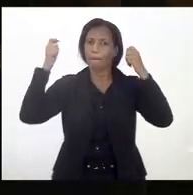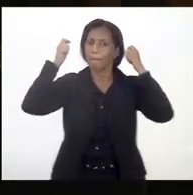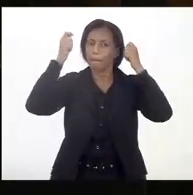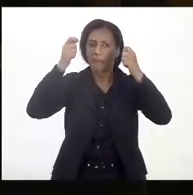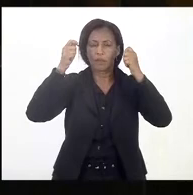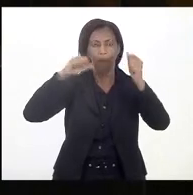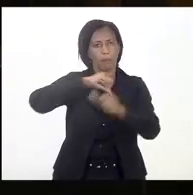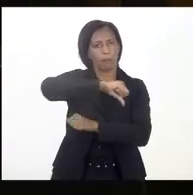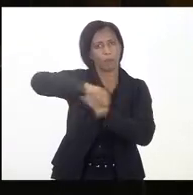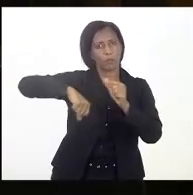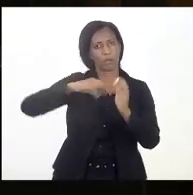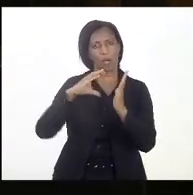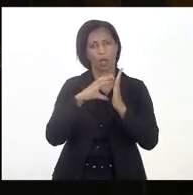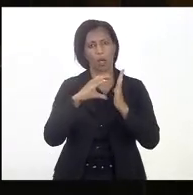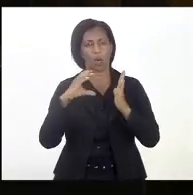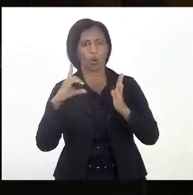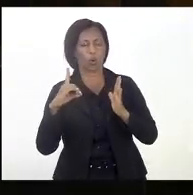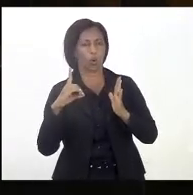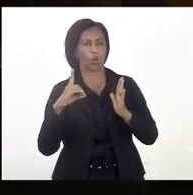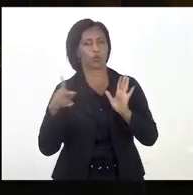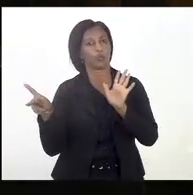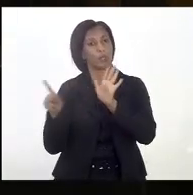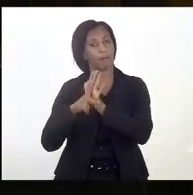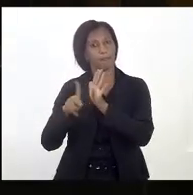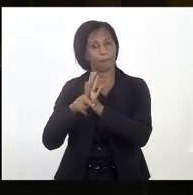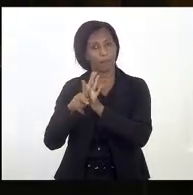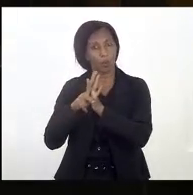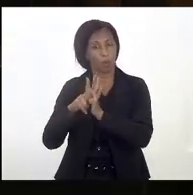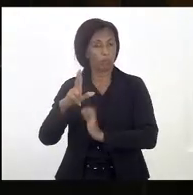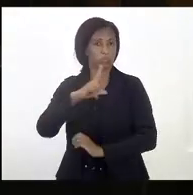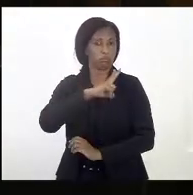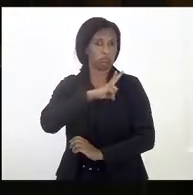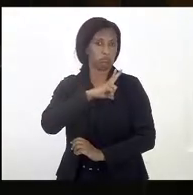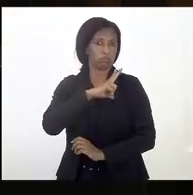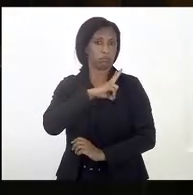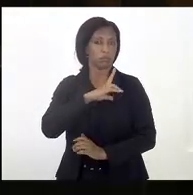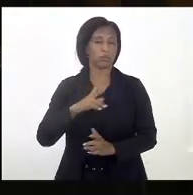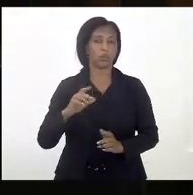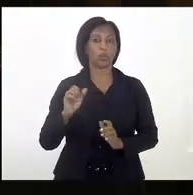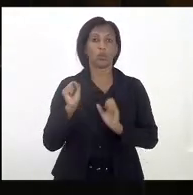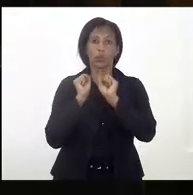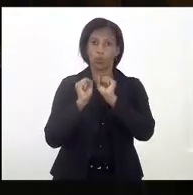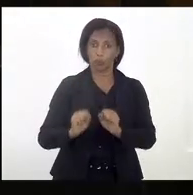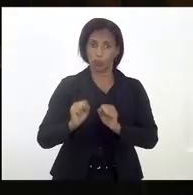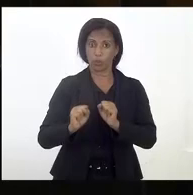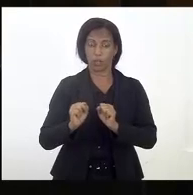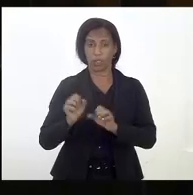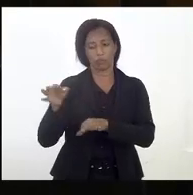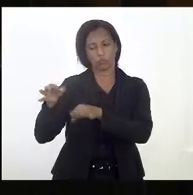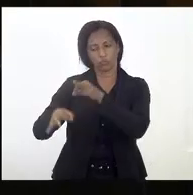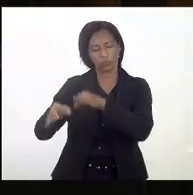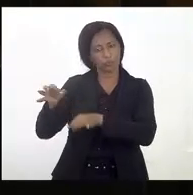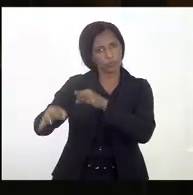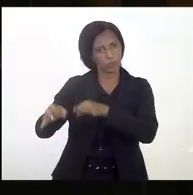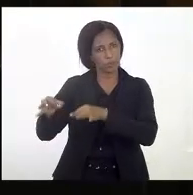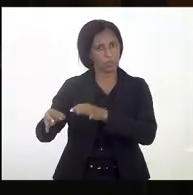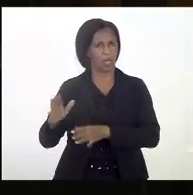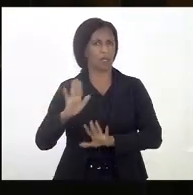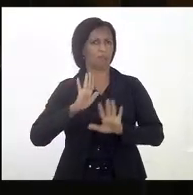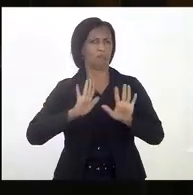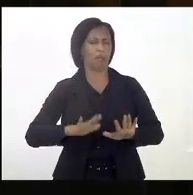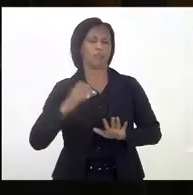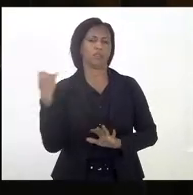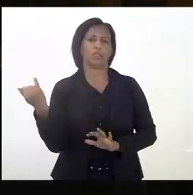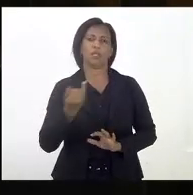mudança do código de organização judiciária a competência originária e privativa portanto do Poder Judiciário mas que é fundamental